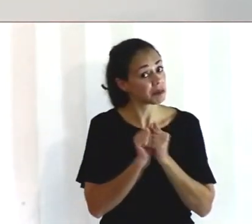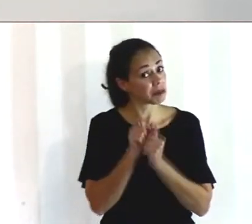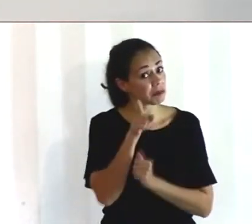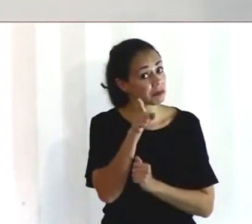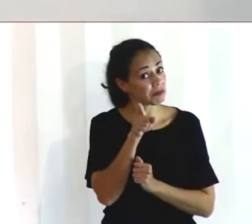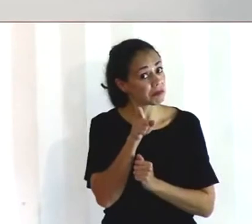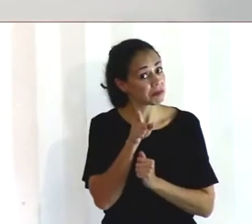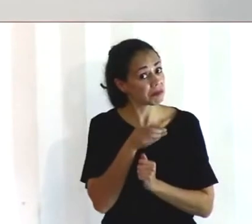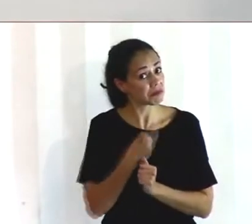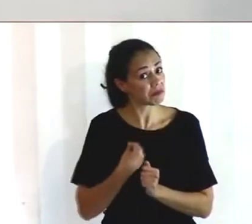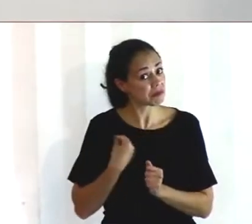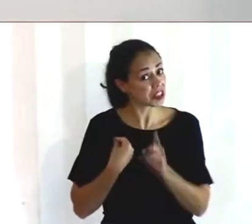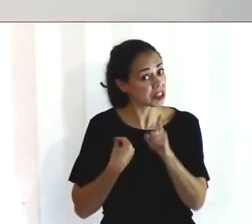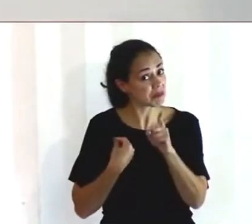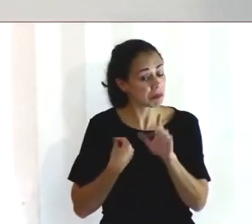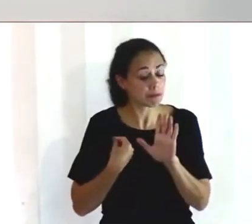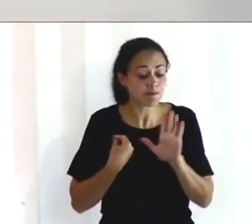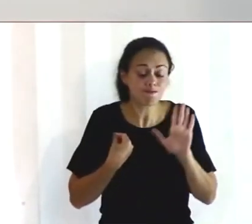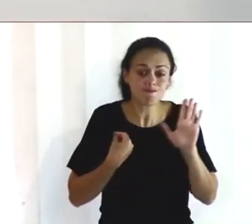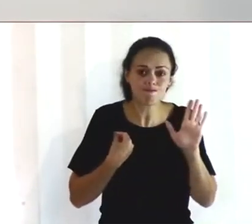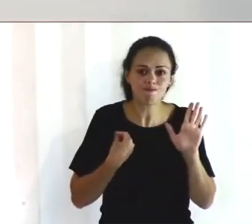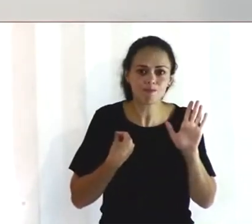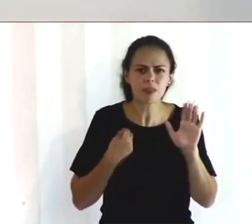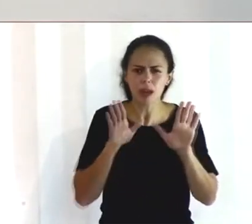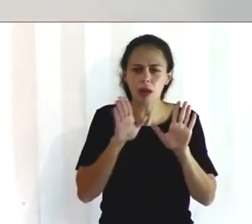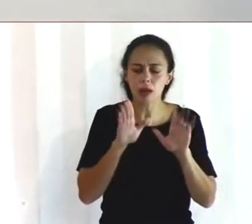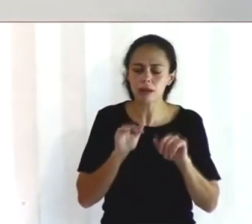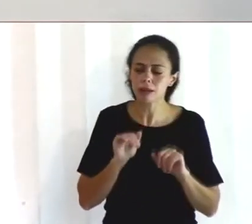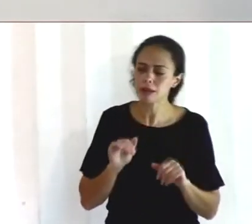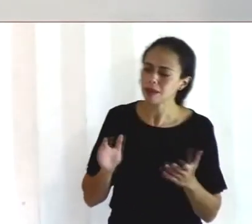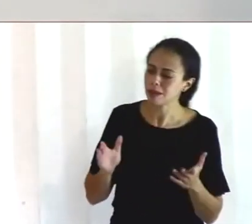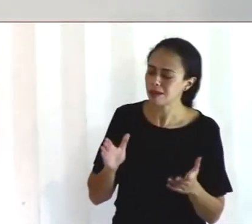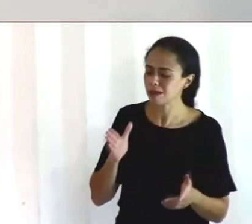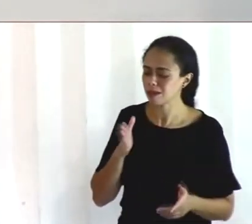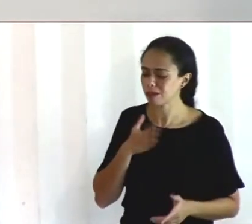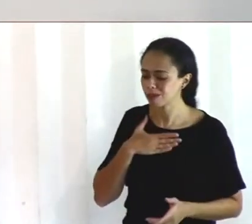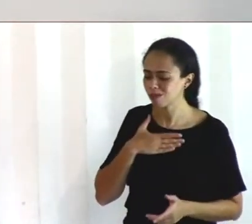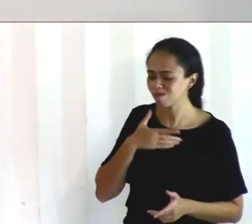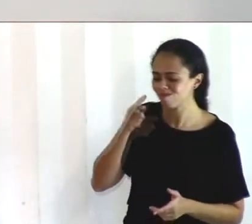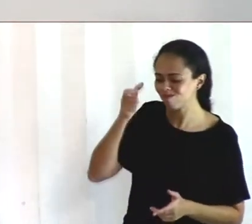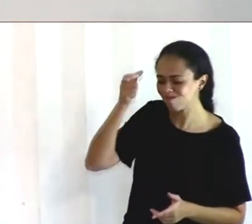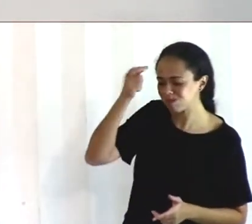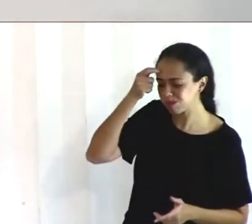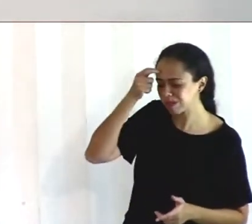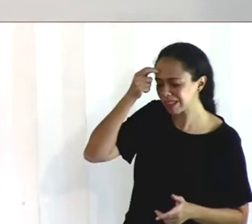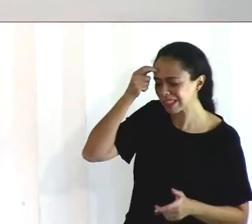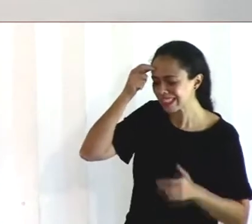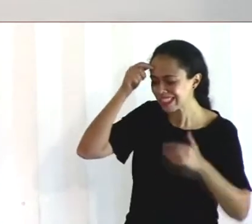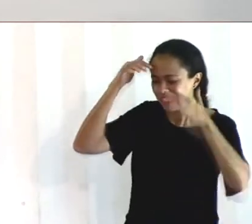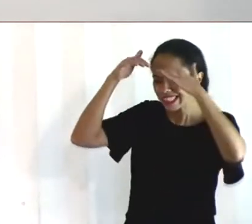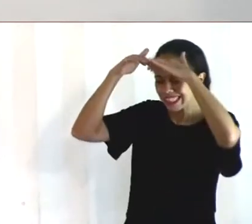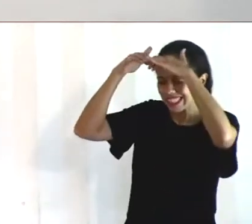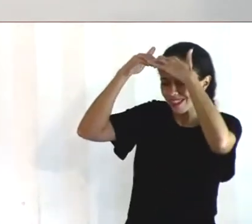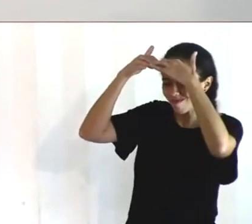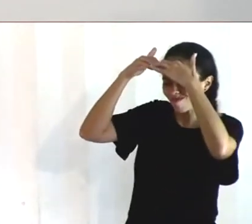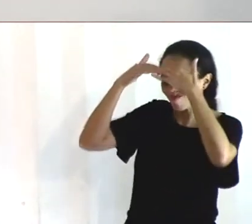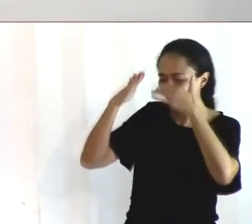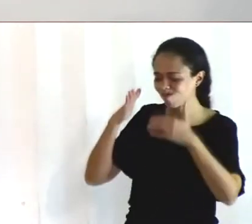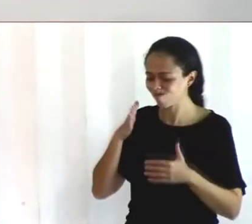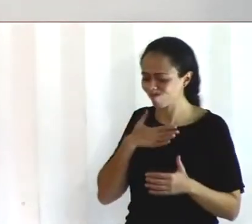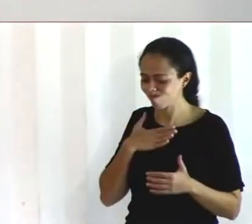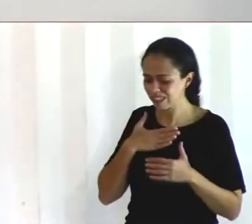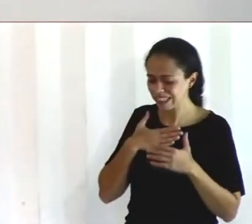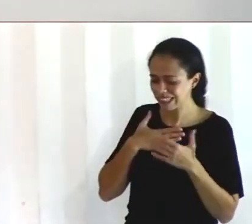Mas aqueles que dizem, olha, minha mente é deturpada, a minha fala, os meus